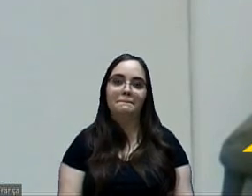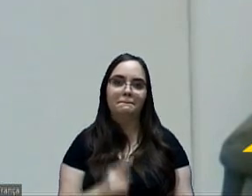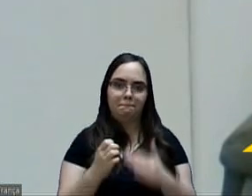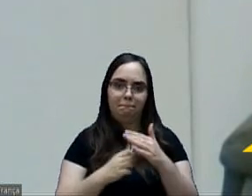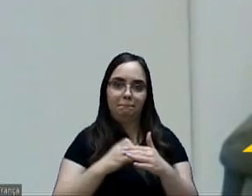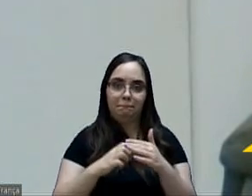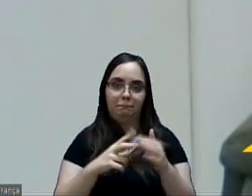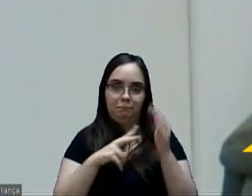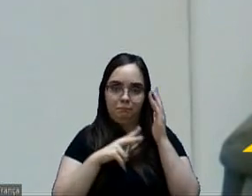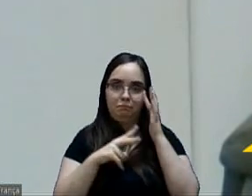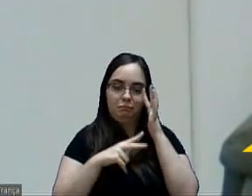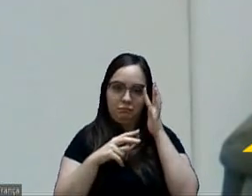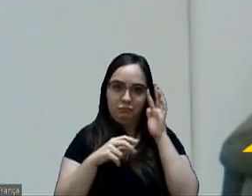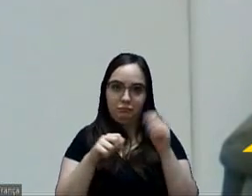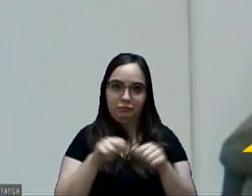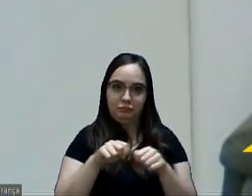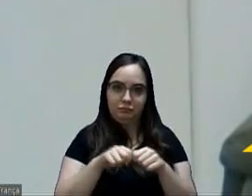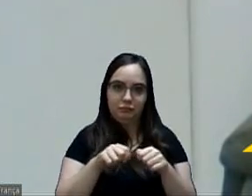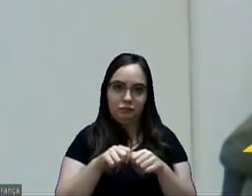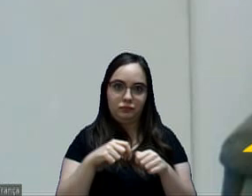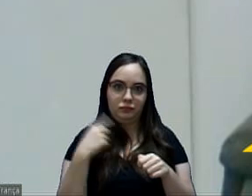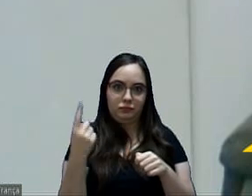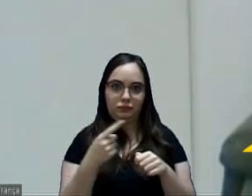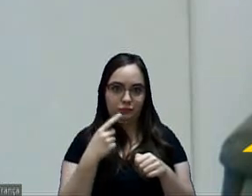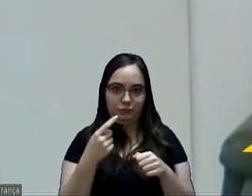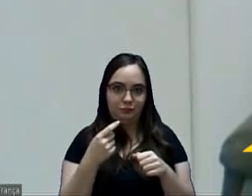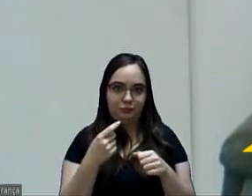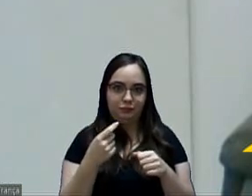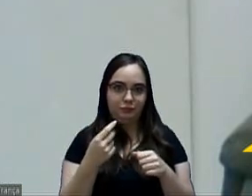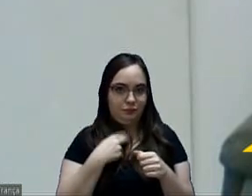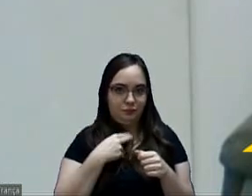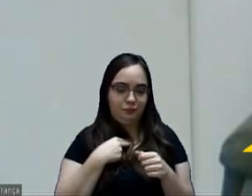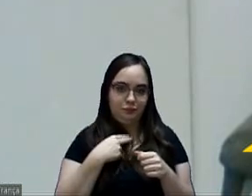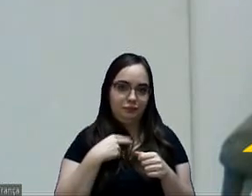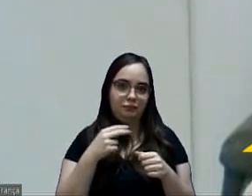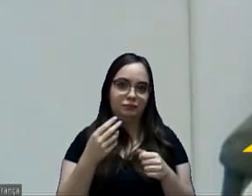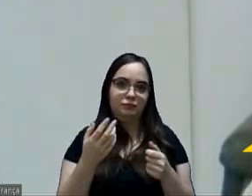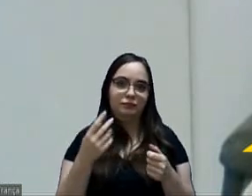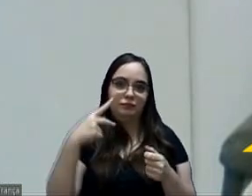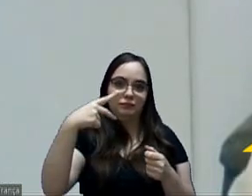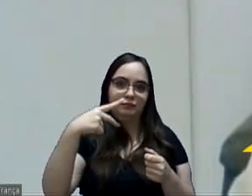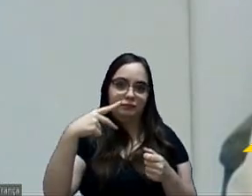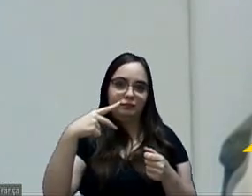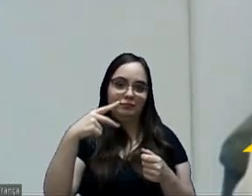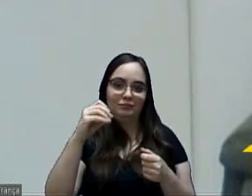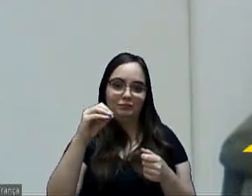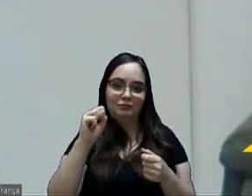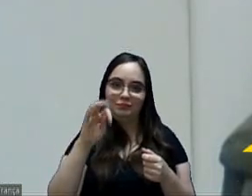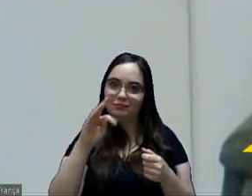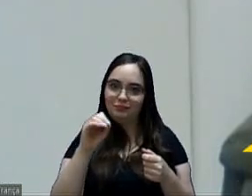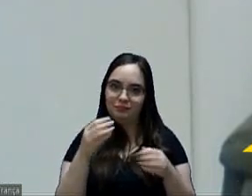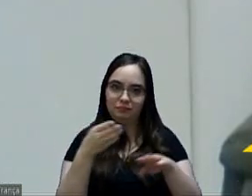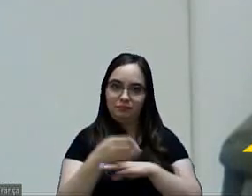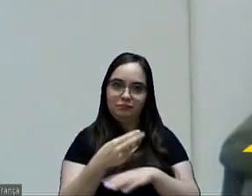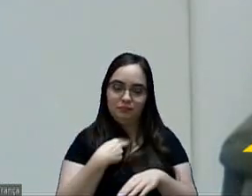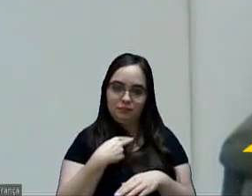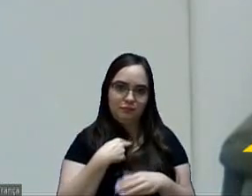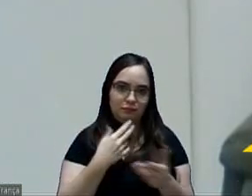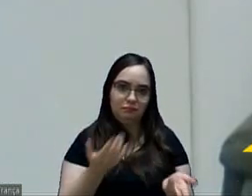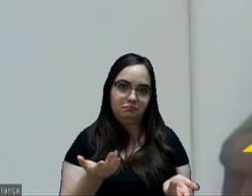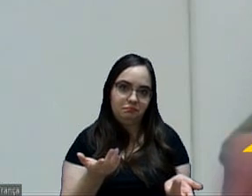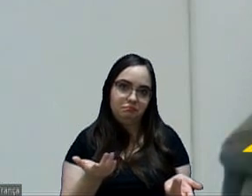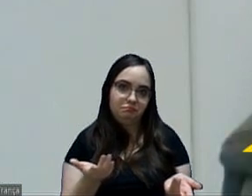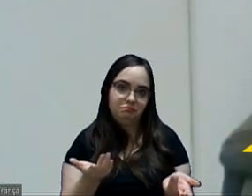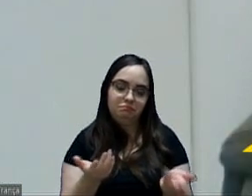isso? Se os nossos profissionais não podem atender o povo nos postos de saúde, por determinação da Secretaria de Saúde, que não estou dizendo que está